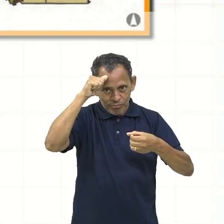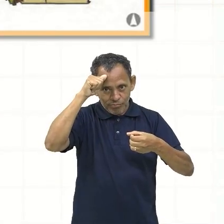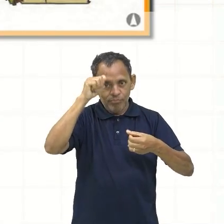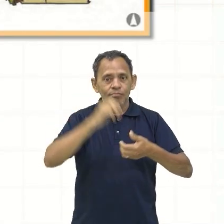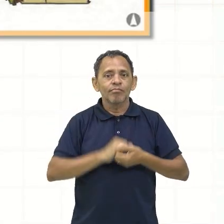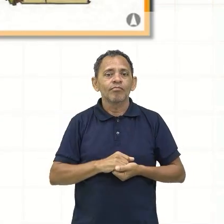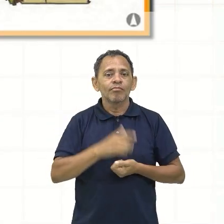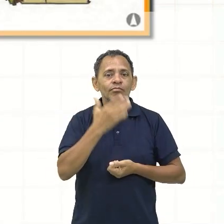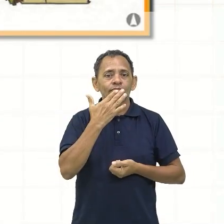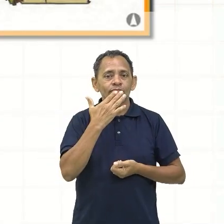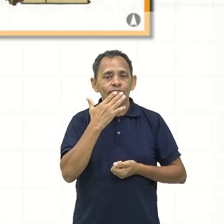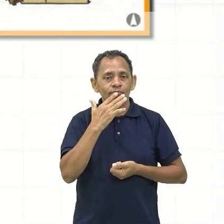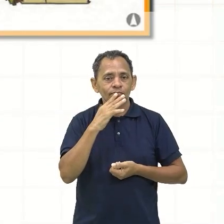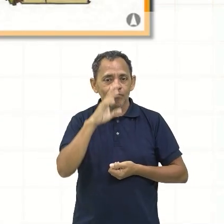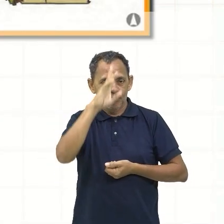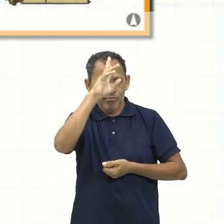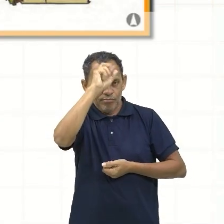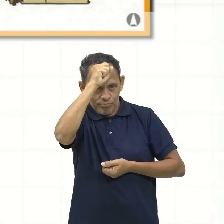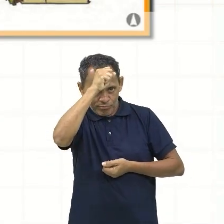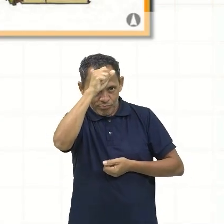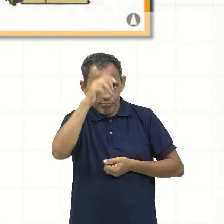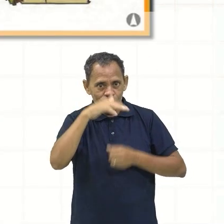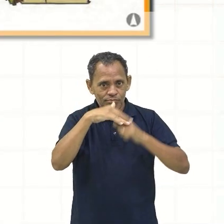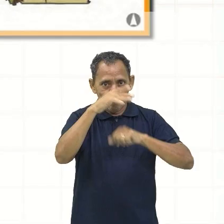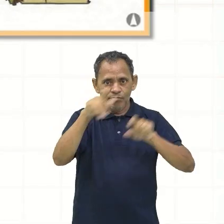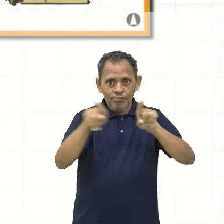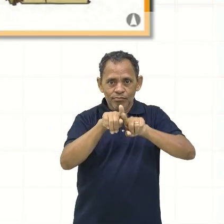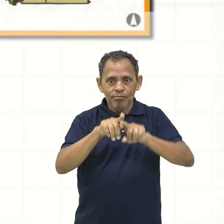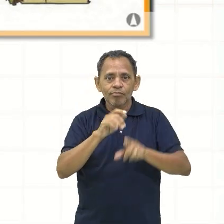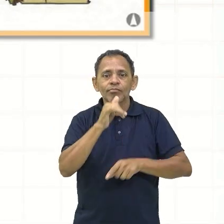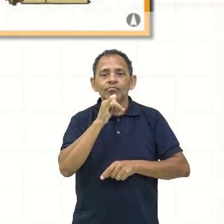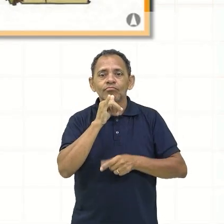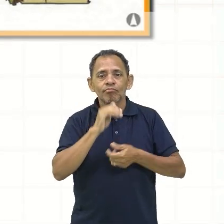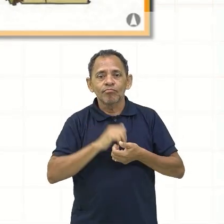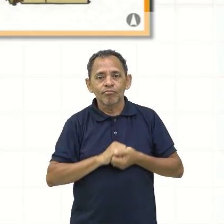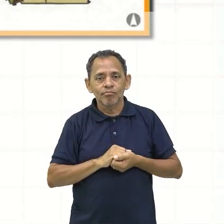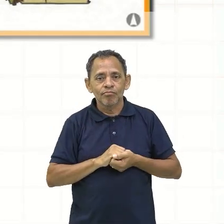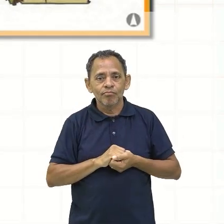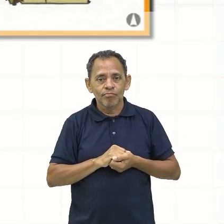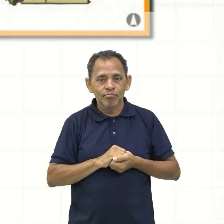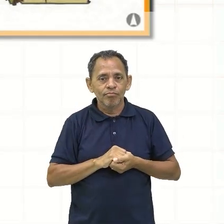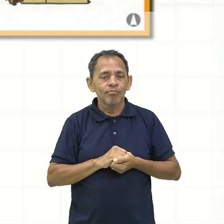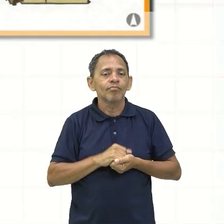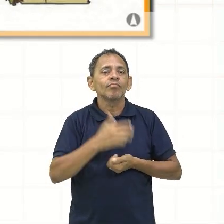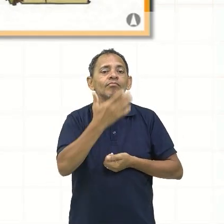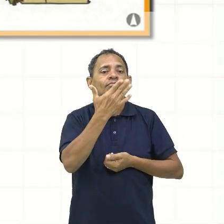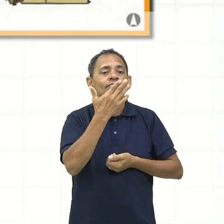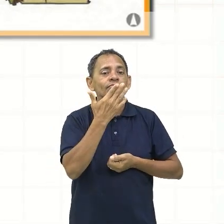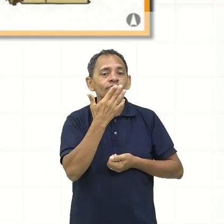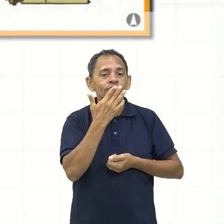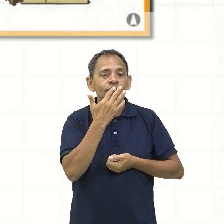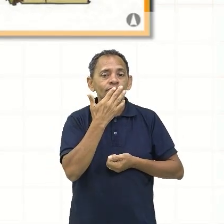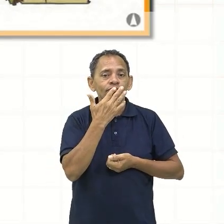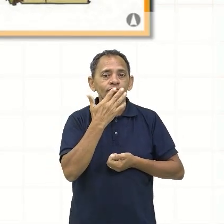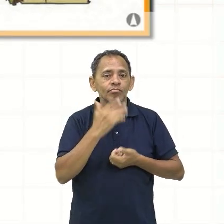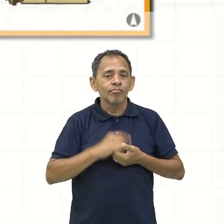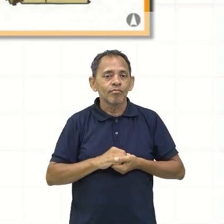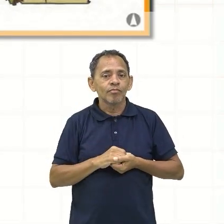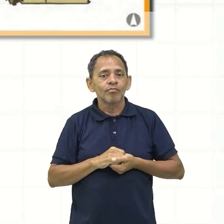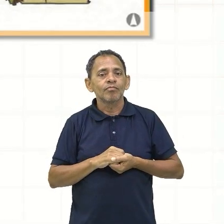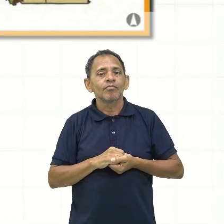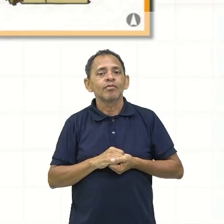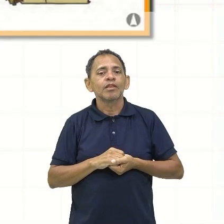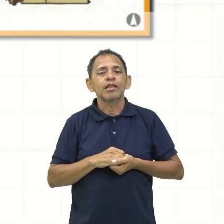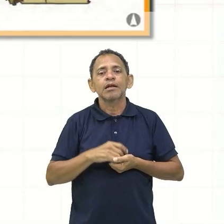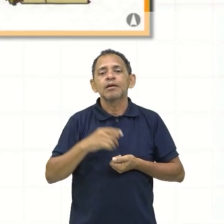mais intensa, né? Por exemplo, todos que estão na cor, nesse vinho aqui bem